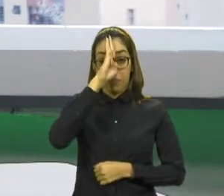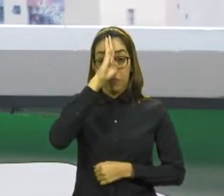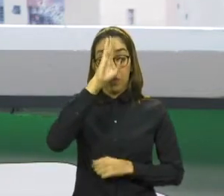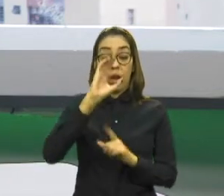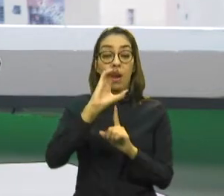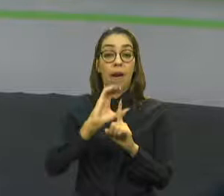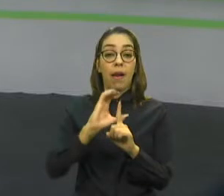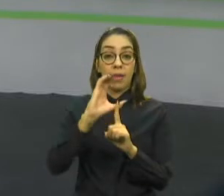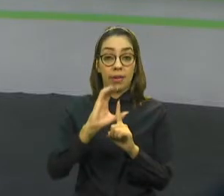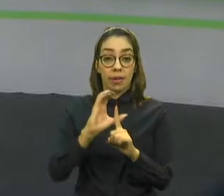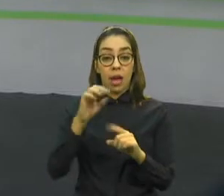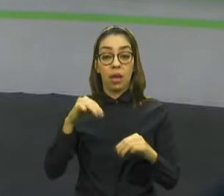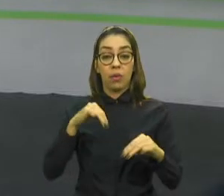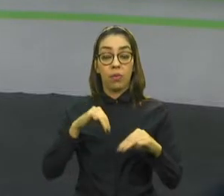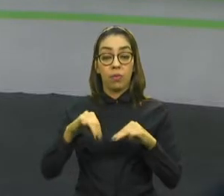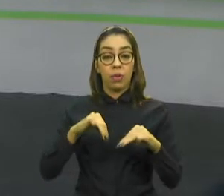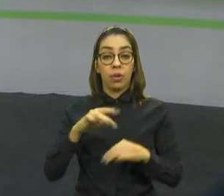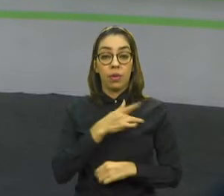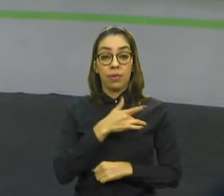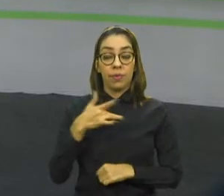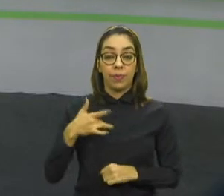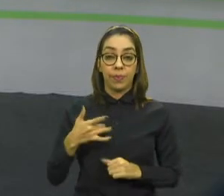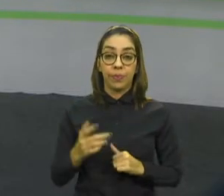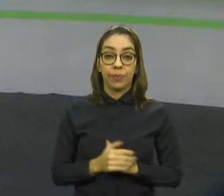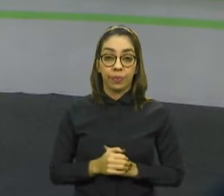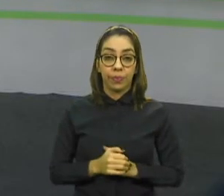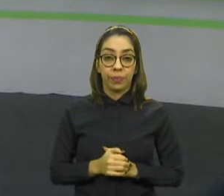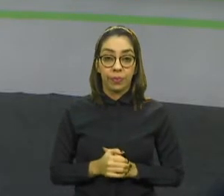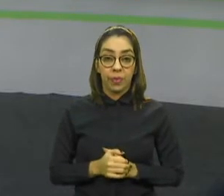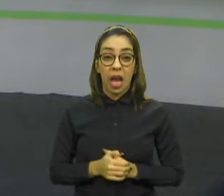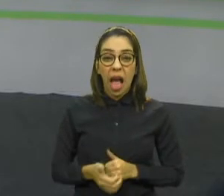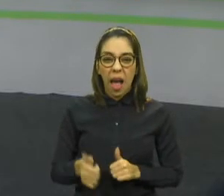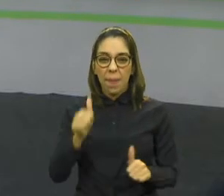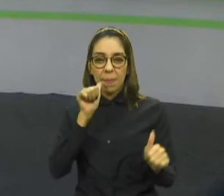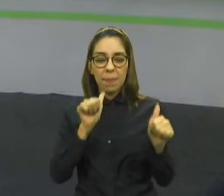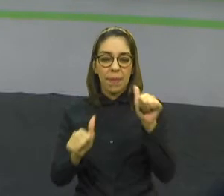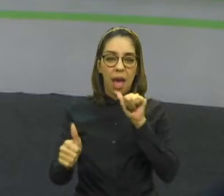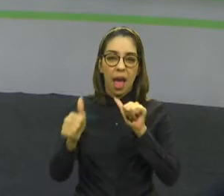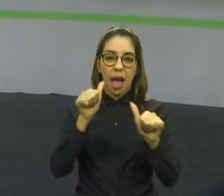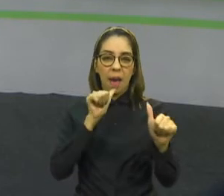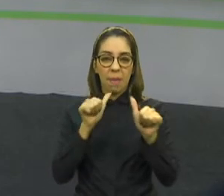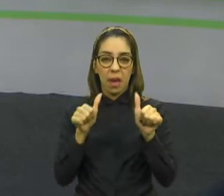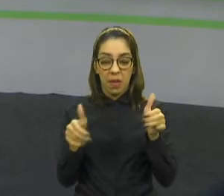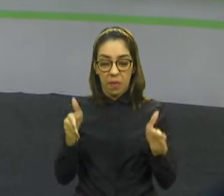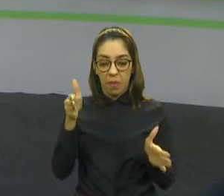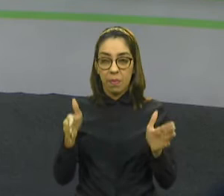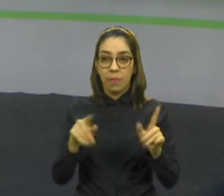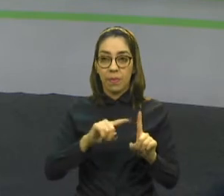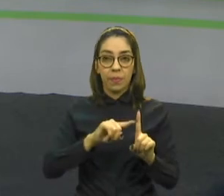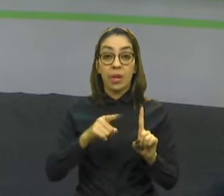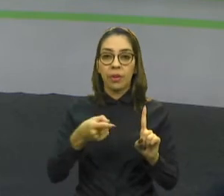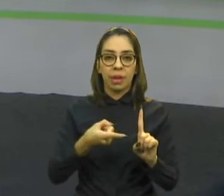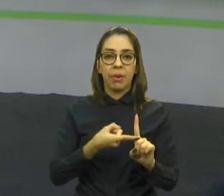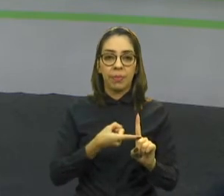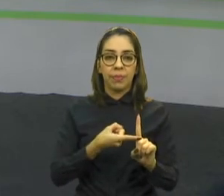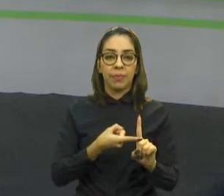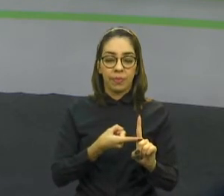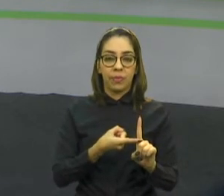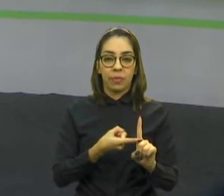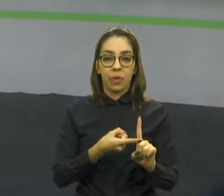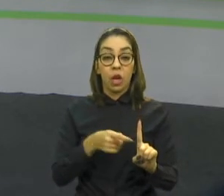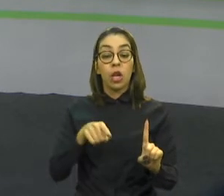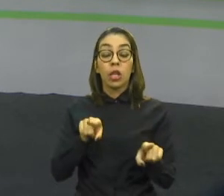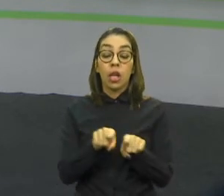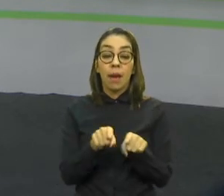da Saúde. E a ingestão de álcool na gestação segue fazendo vítimas entre mães e bebês.